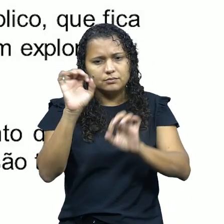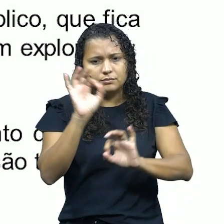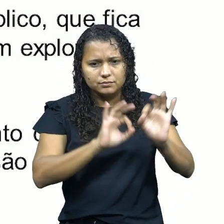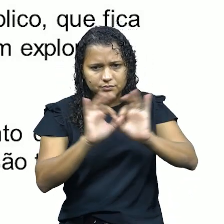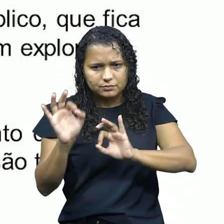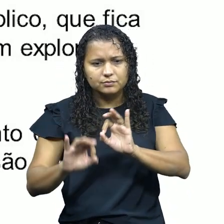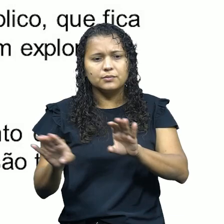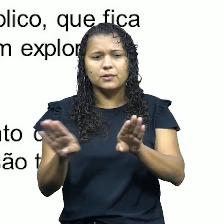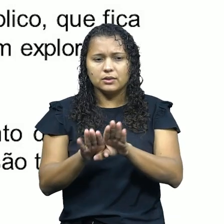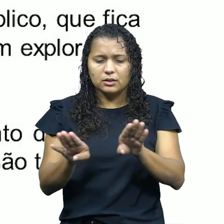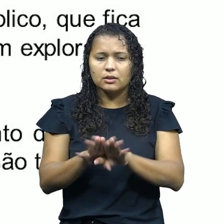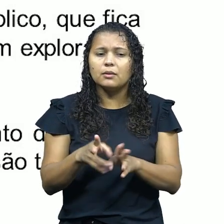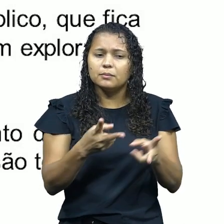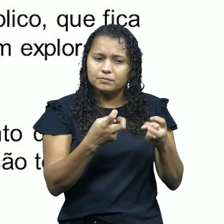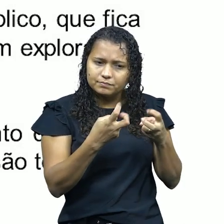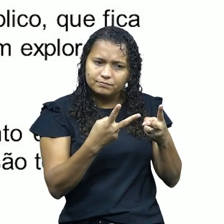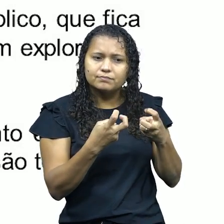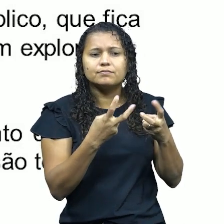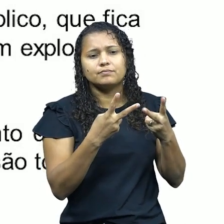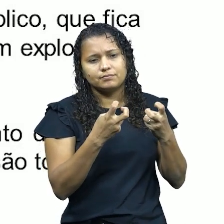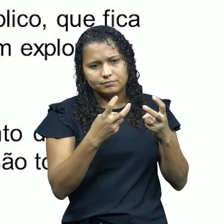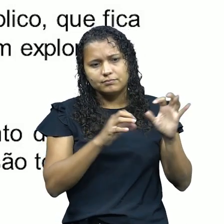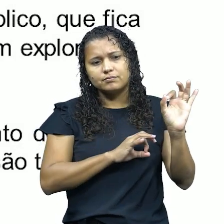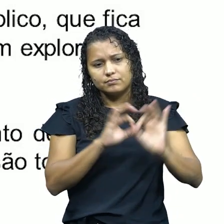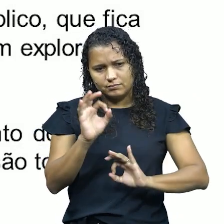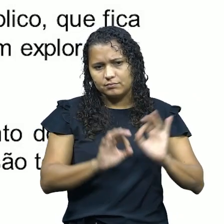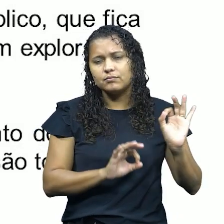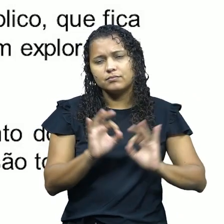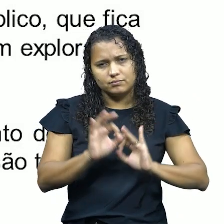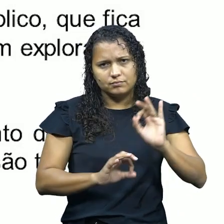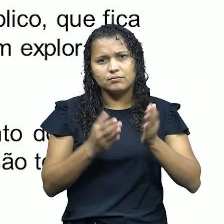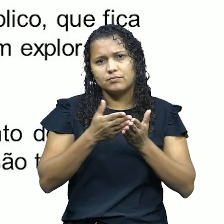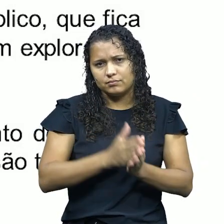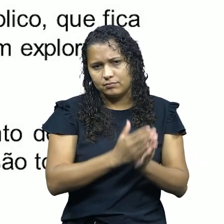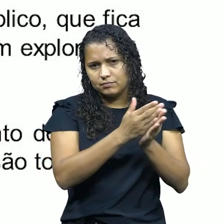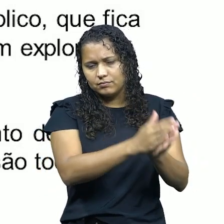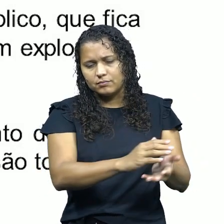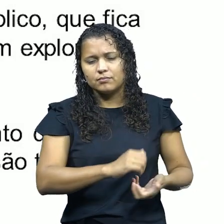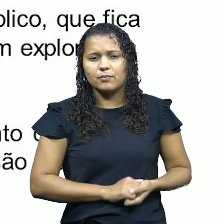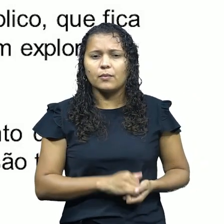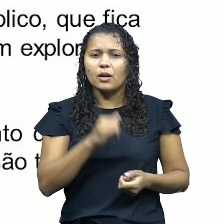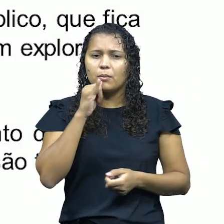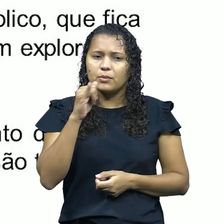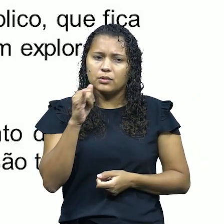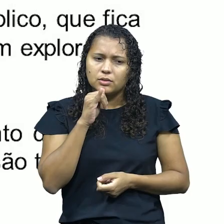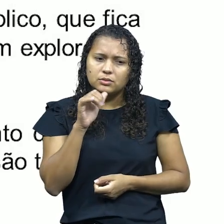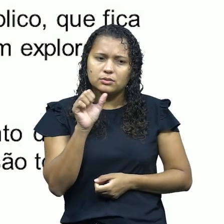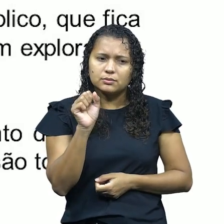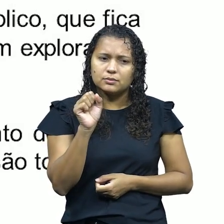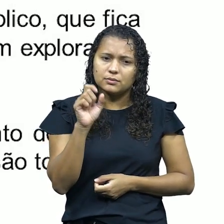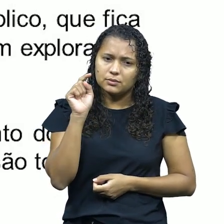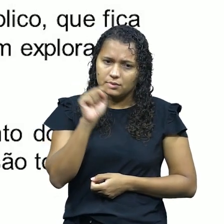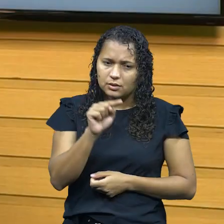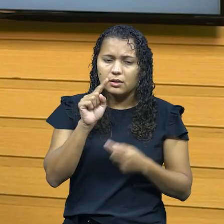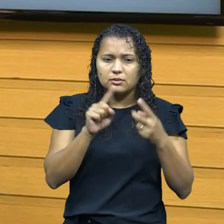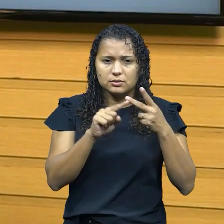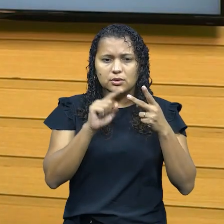sua superestrutura e ainda é quem explora as operações portuárias. No caso do Service